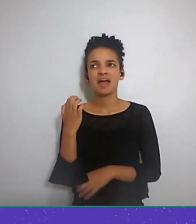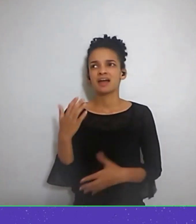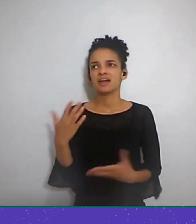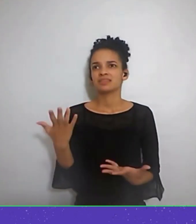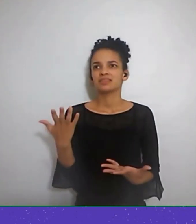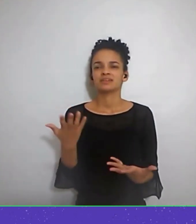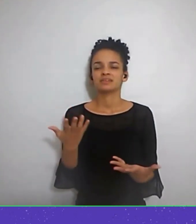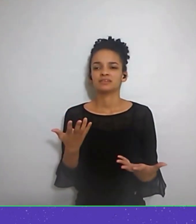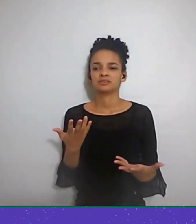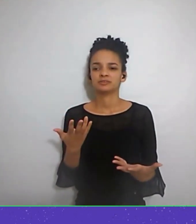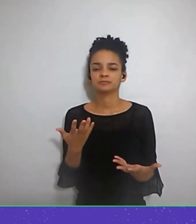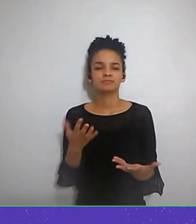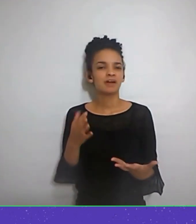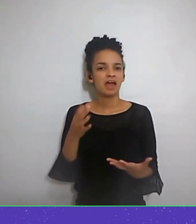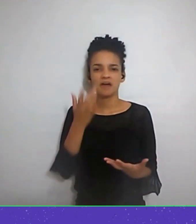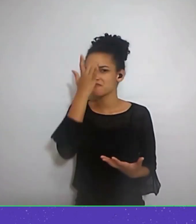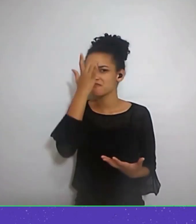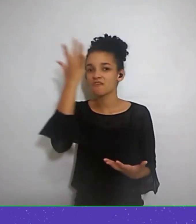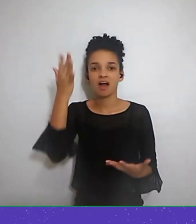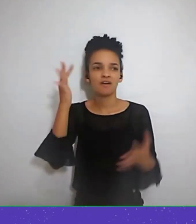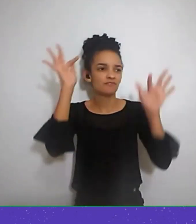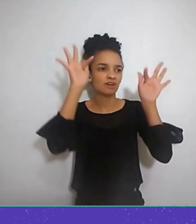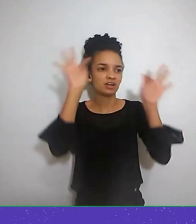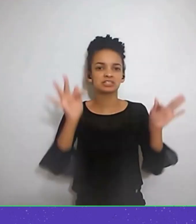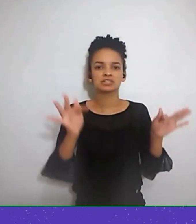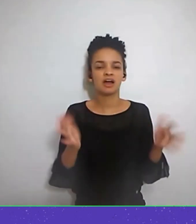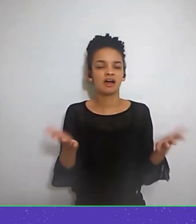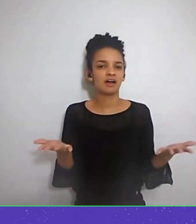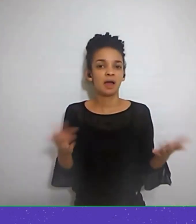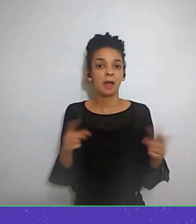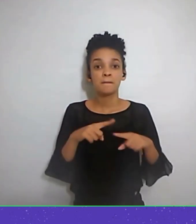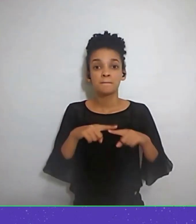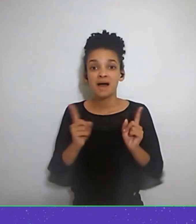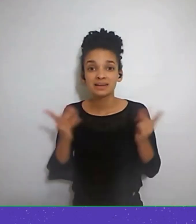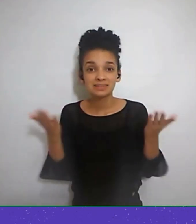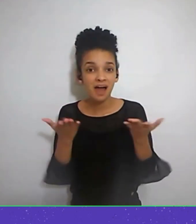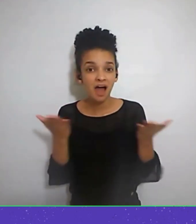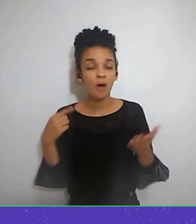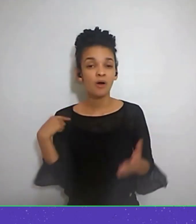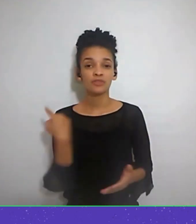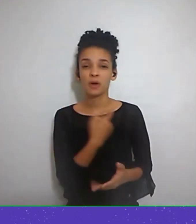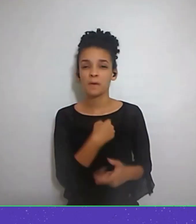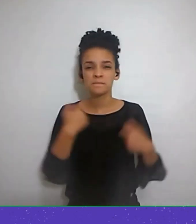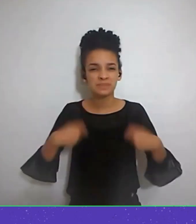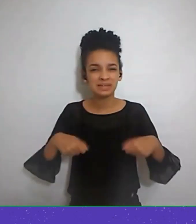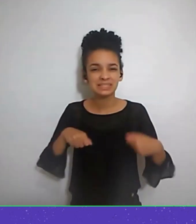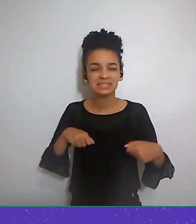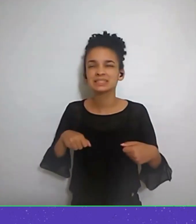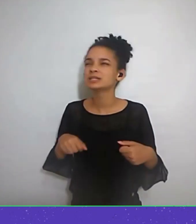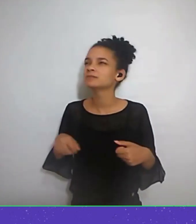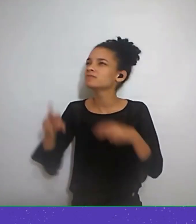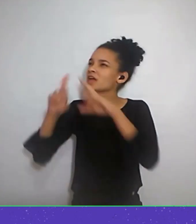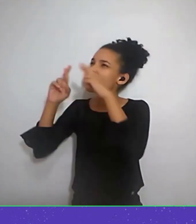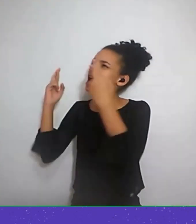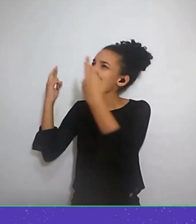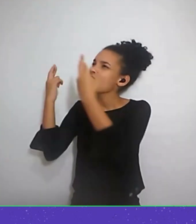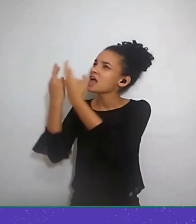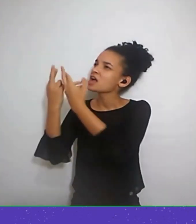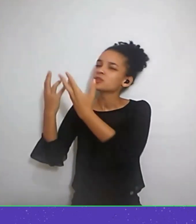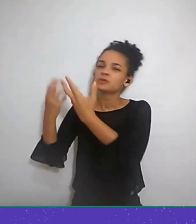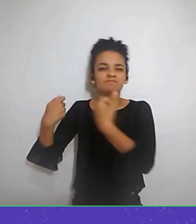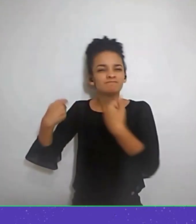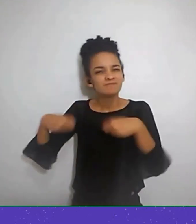bandeja, mas agora, irmãos, nós precisamos entrar no reino dos céus com esforço. Vamos